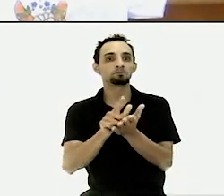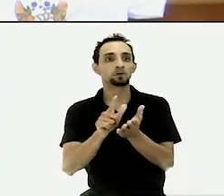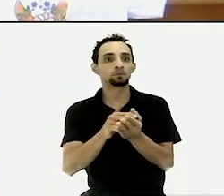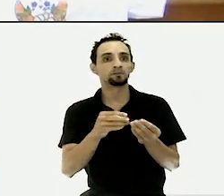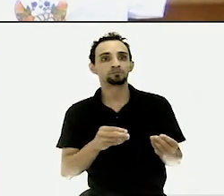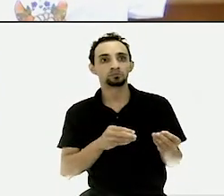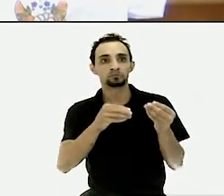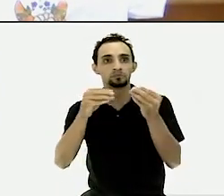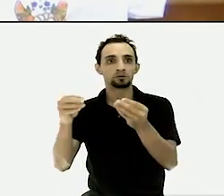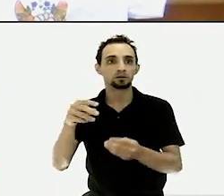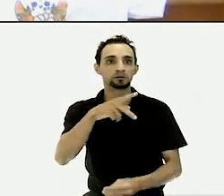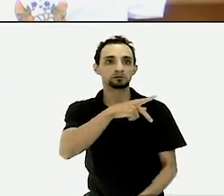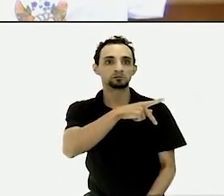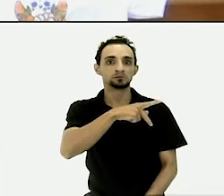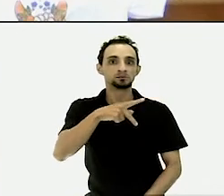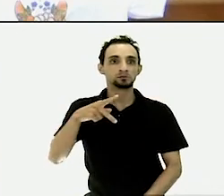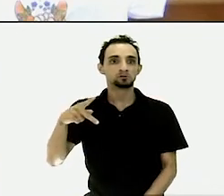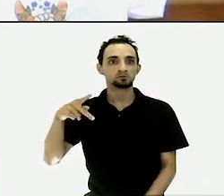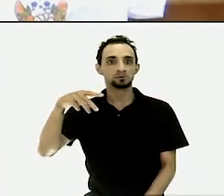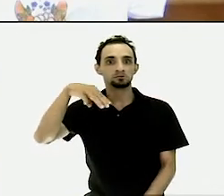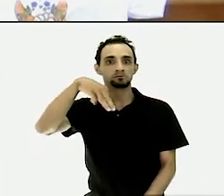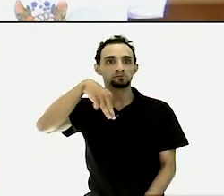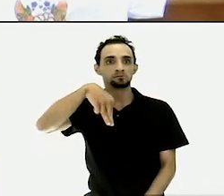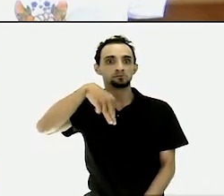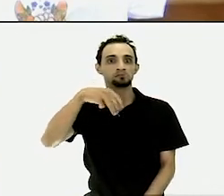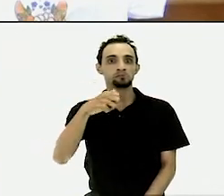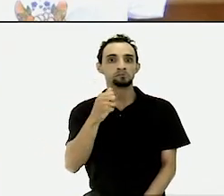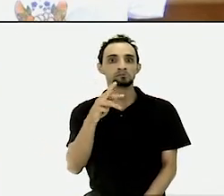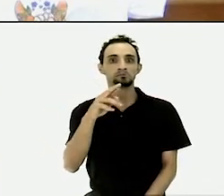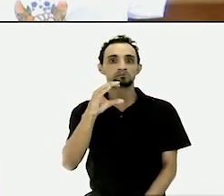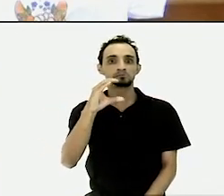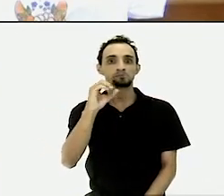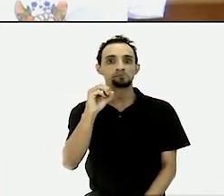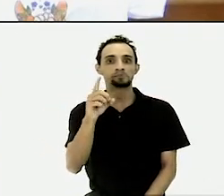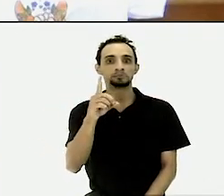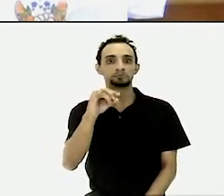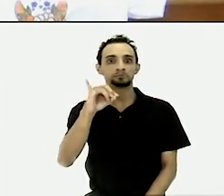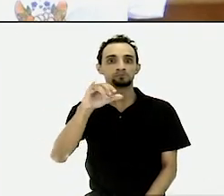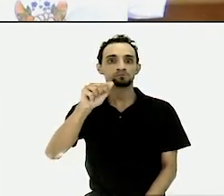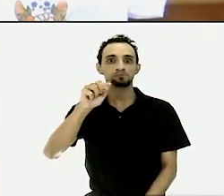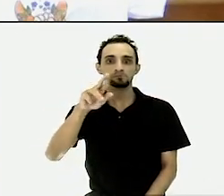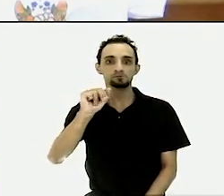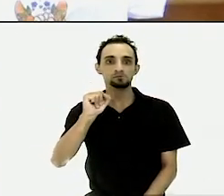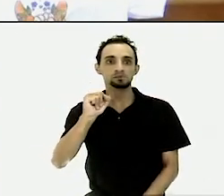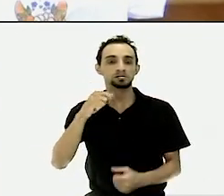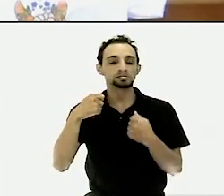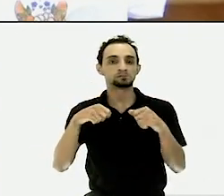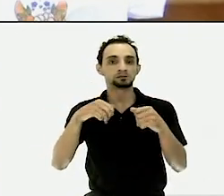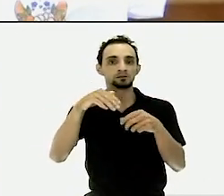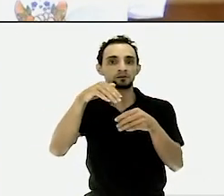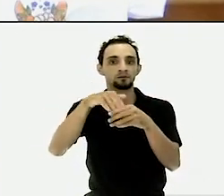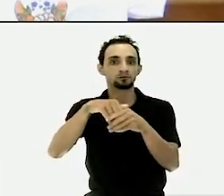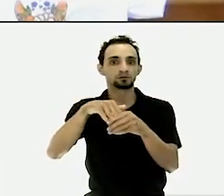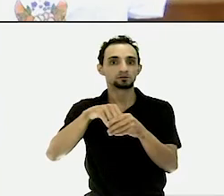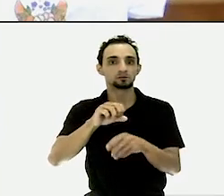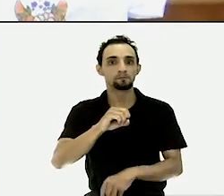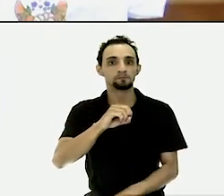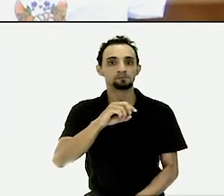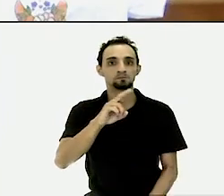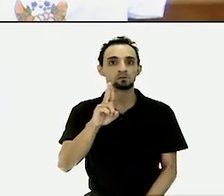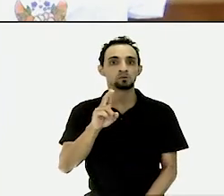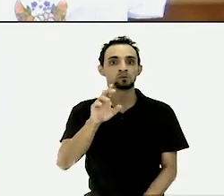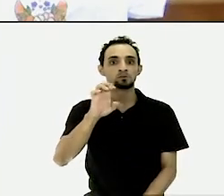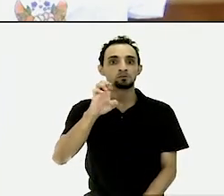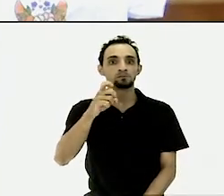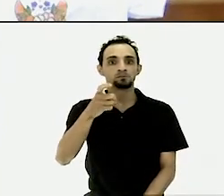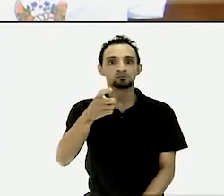de decreto legislativo sobre o número 3 de 2021, de autoria do edil Marcos Roberto Dias, dispõe sobre a concessão de medalha